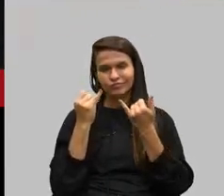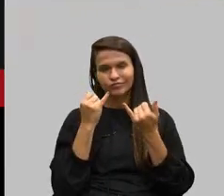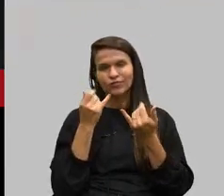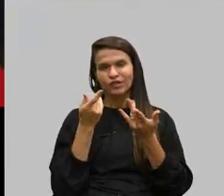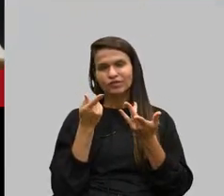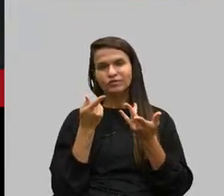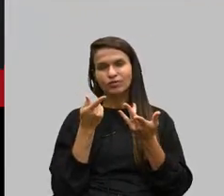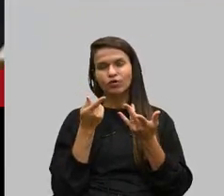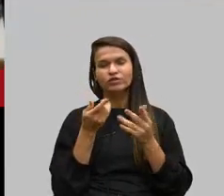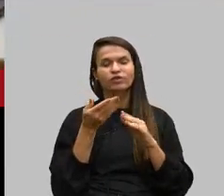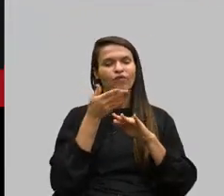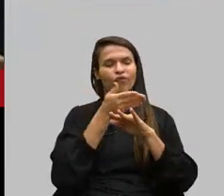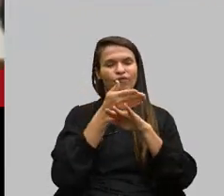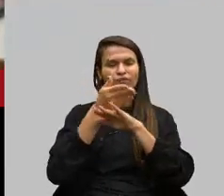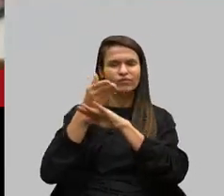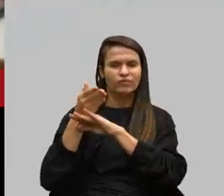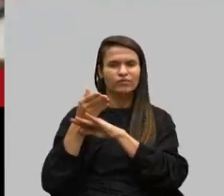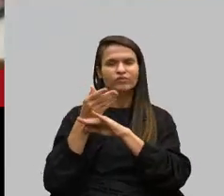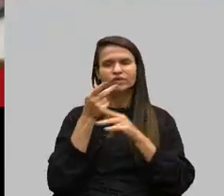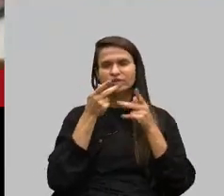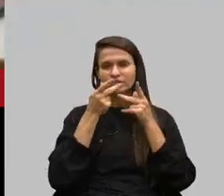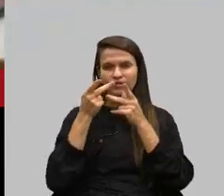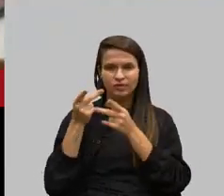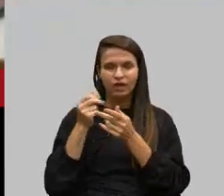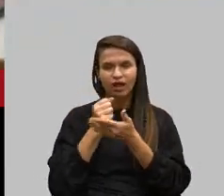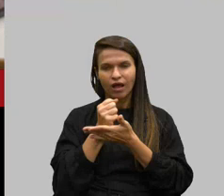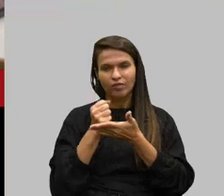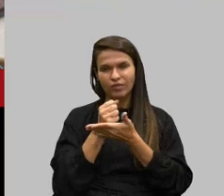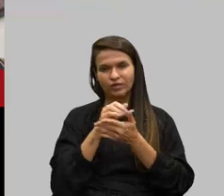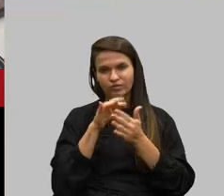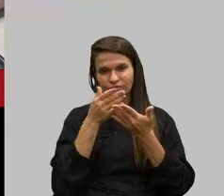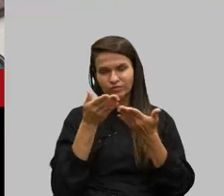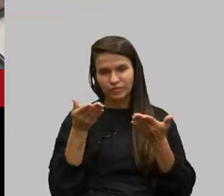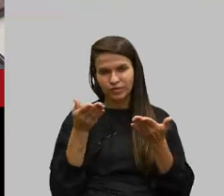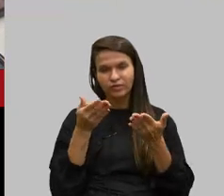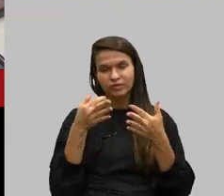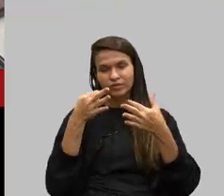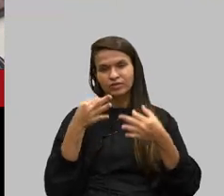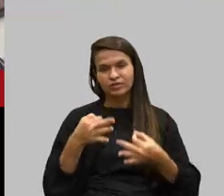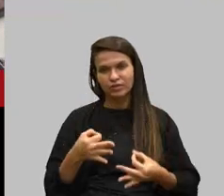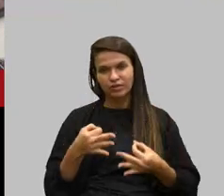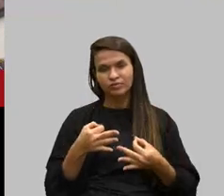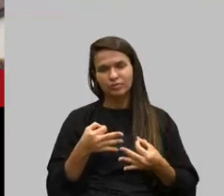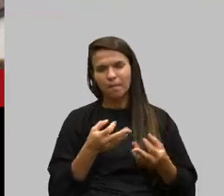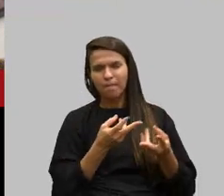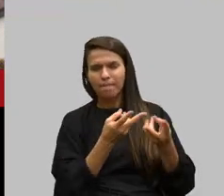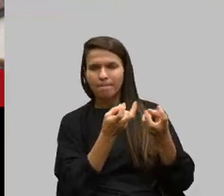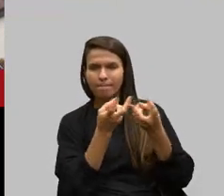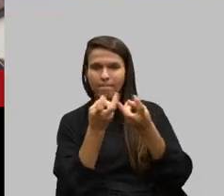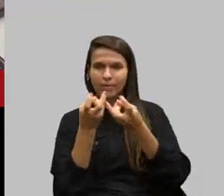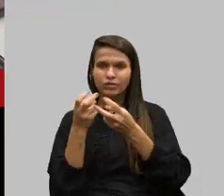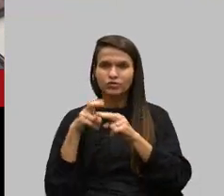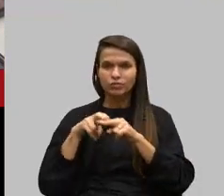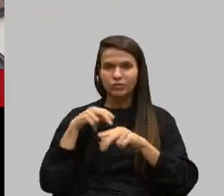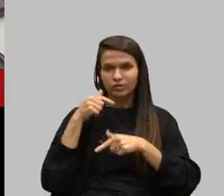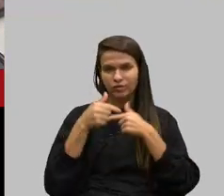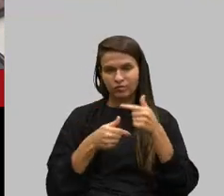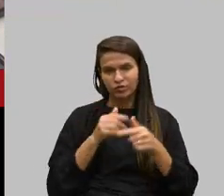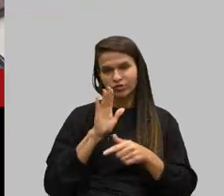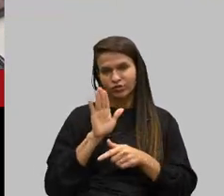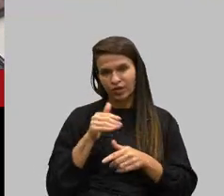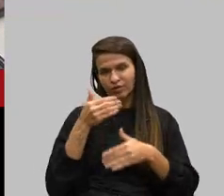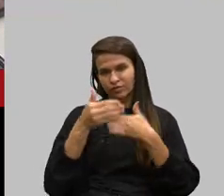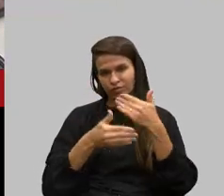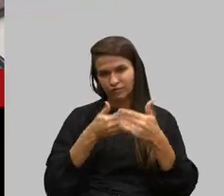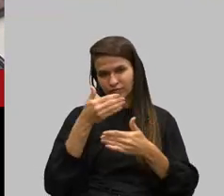visitando as bases de vossa excelência e certamente eh escutam sobre o trabalho que tá sendo